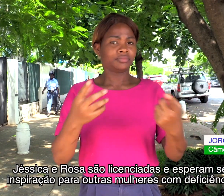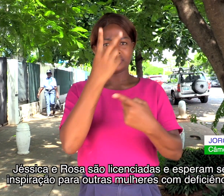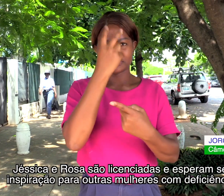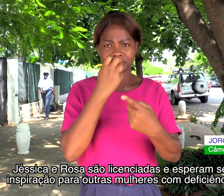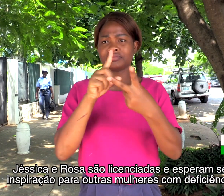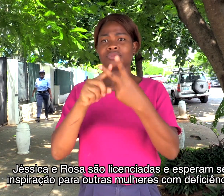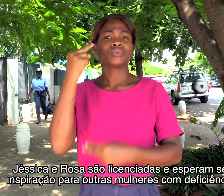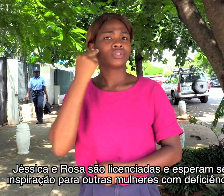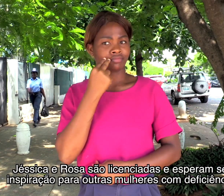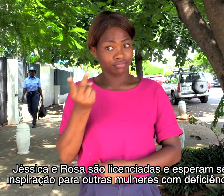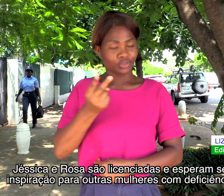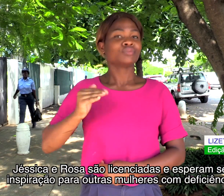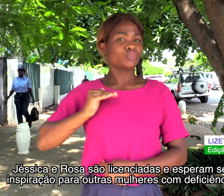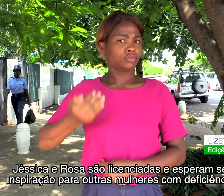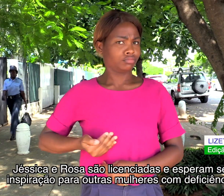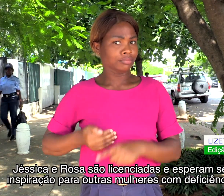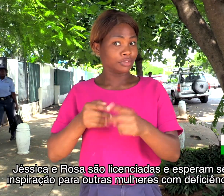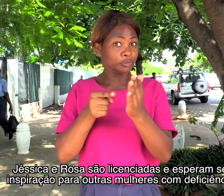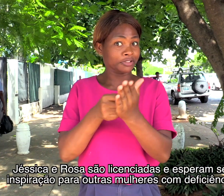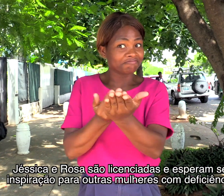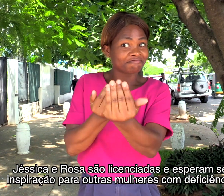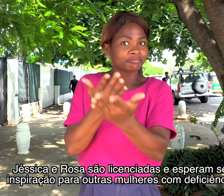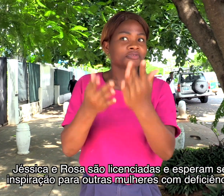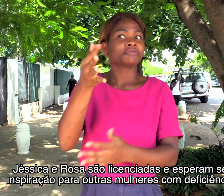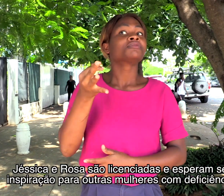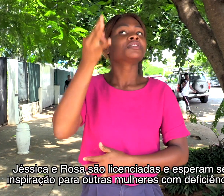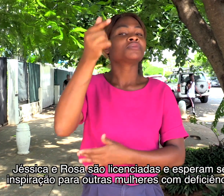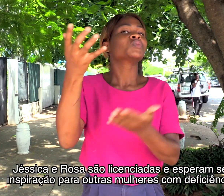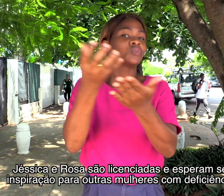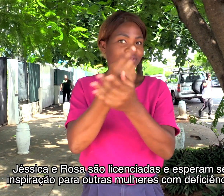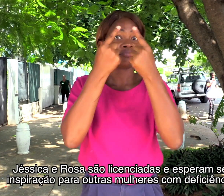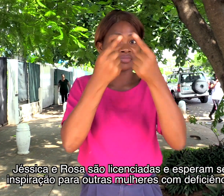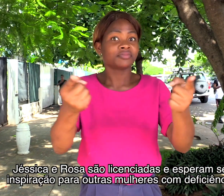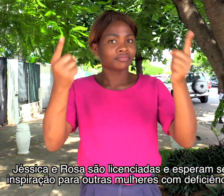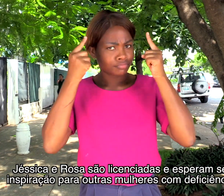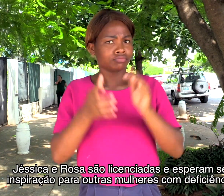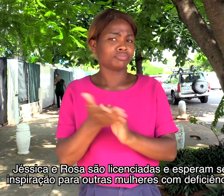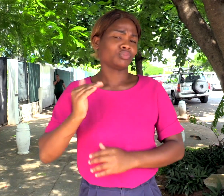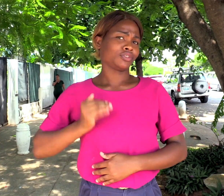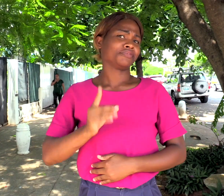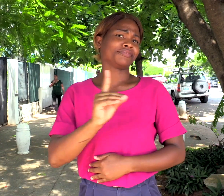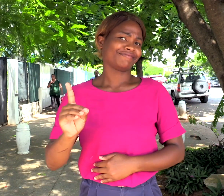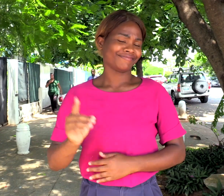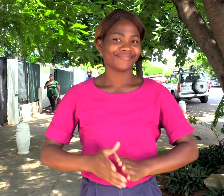Jéssica e Rosa são licenciadas e esperam ser inspiração para outras mulheres com deficiência.